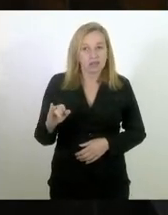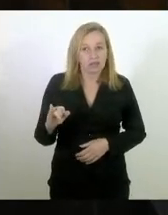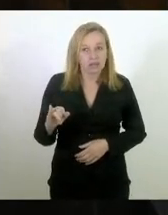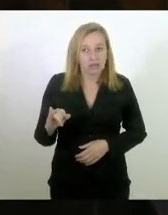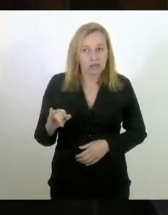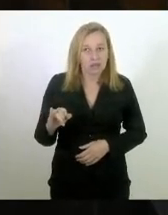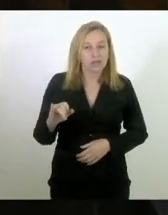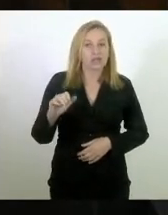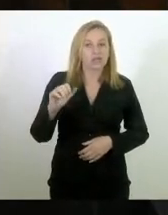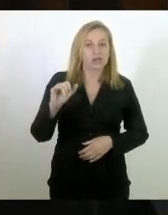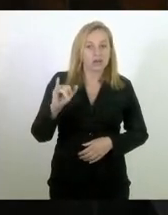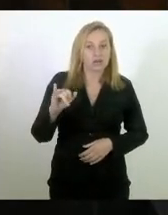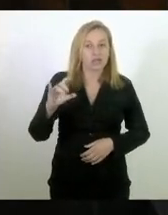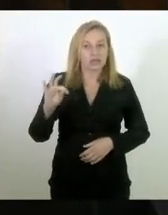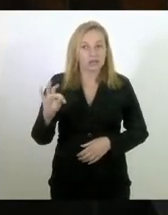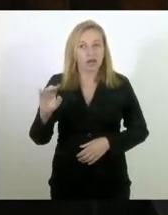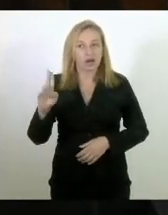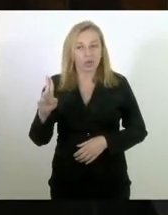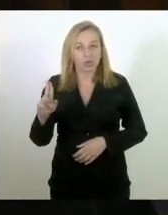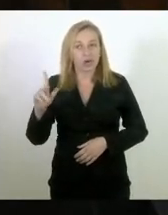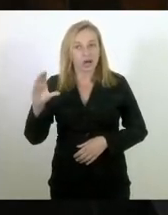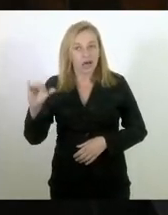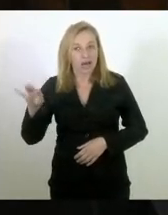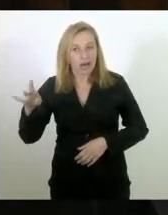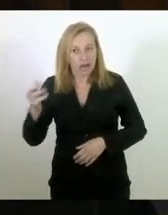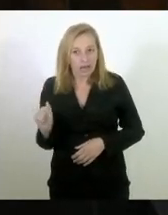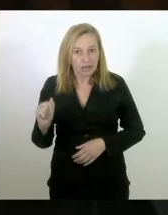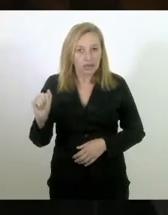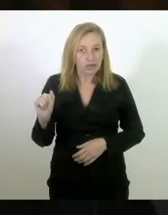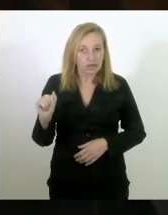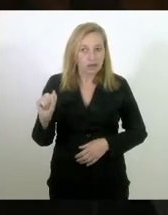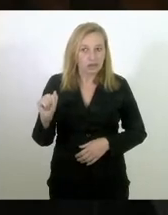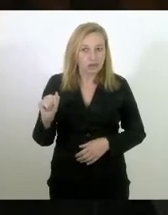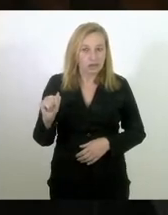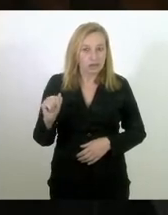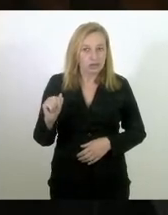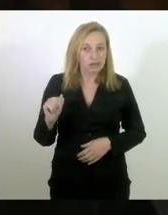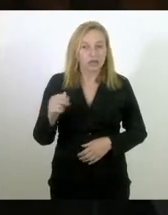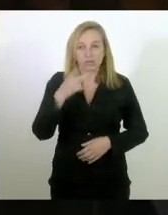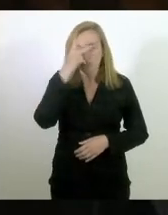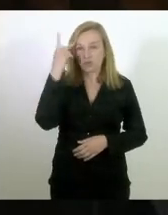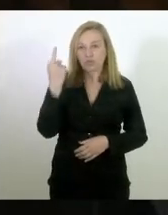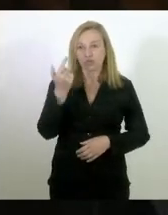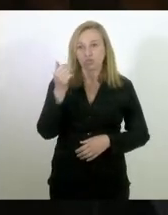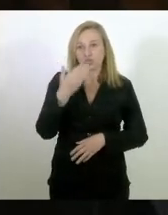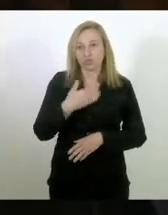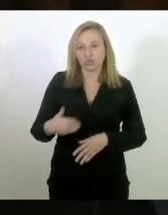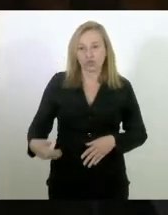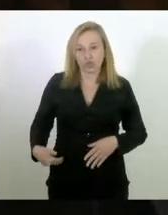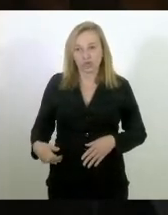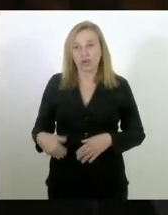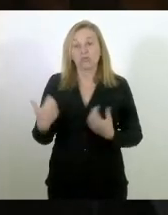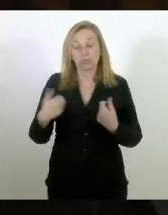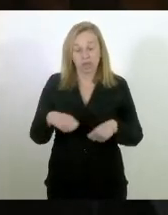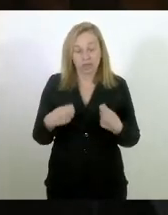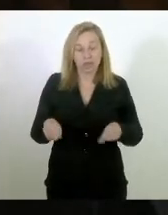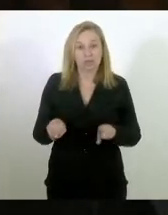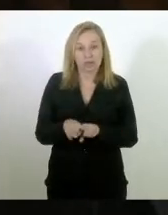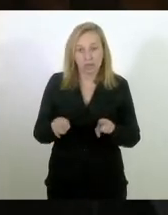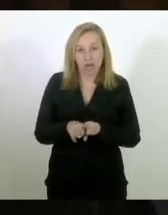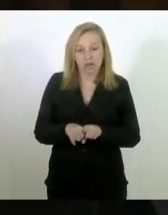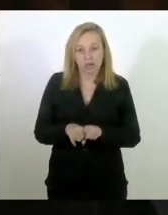em Itaocara bom então cara pessoal do governo não precisa